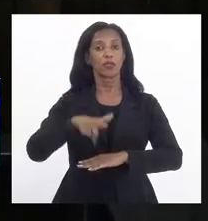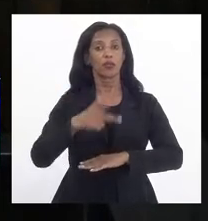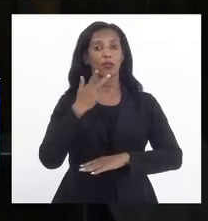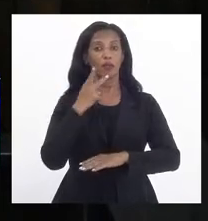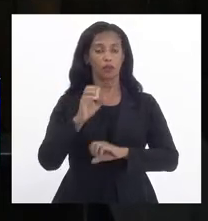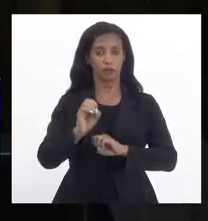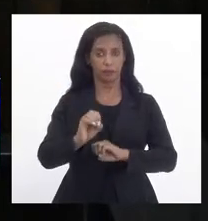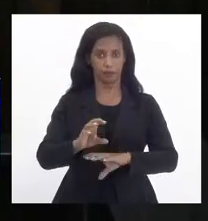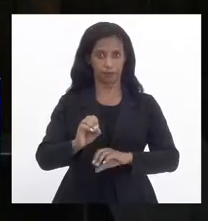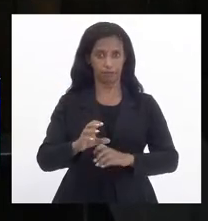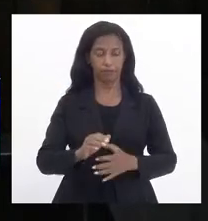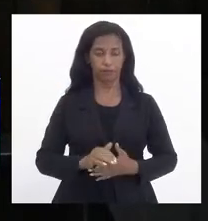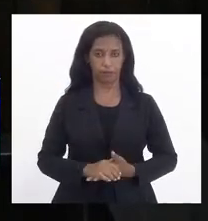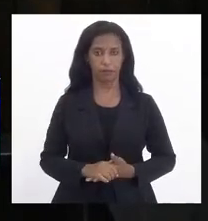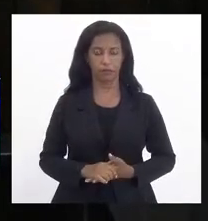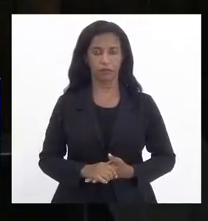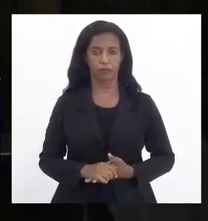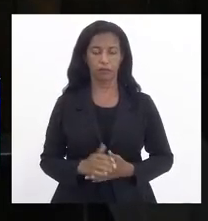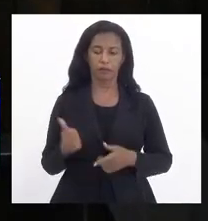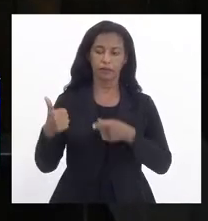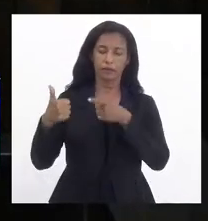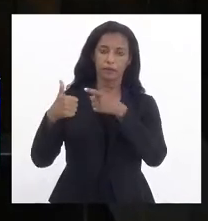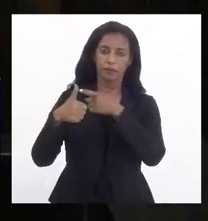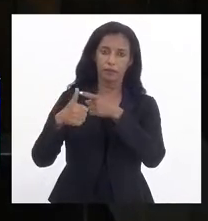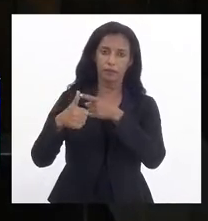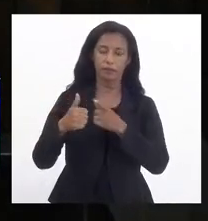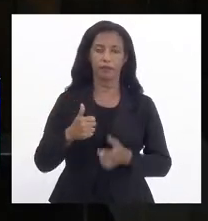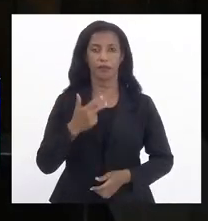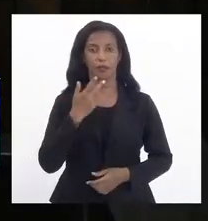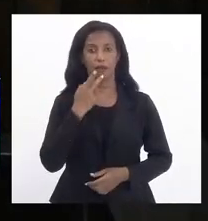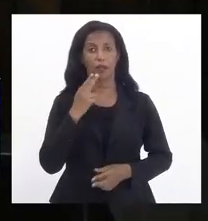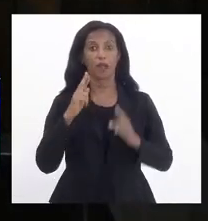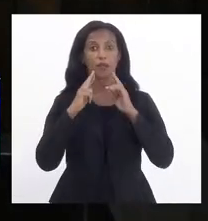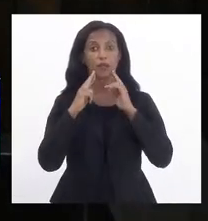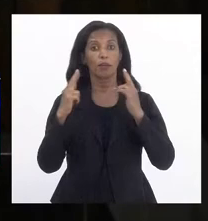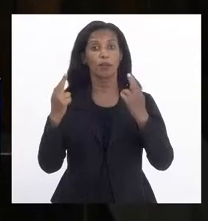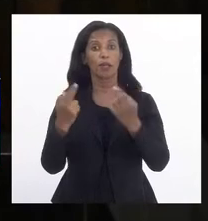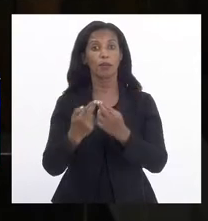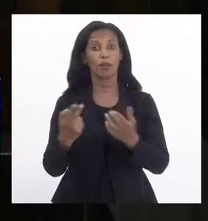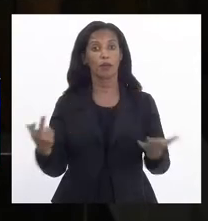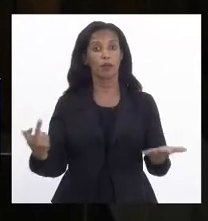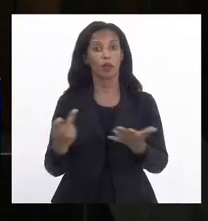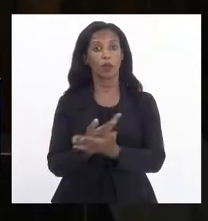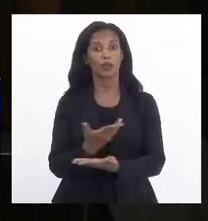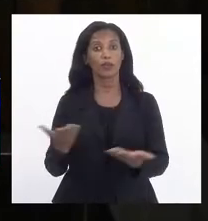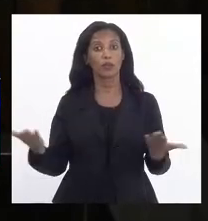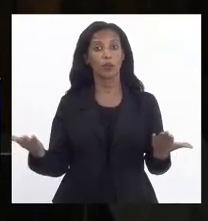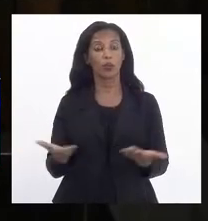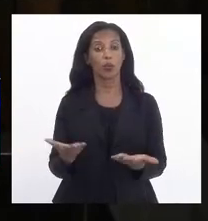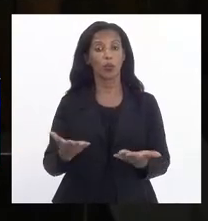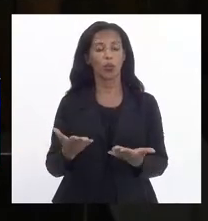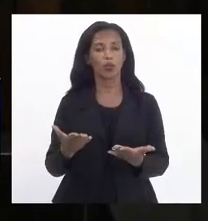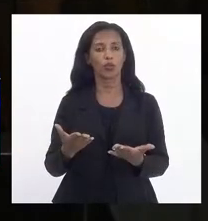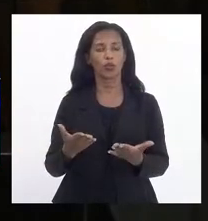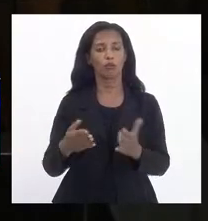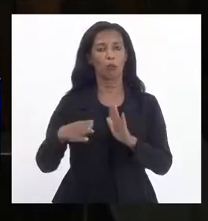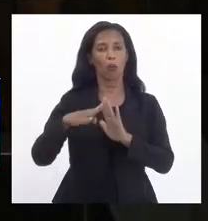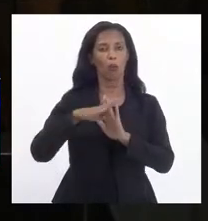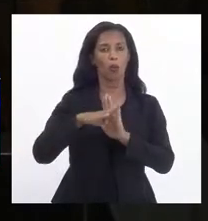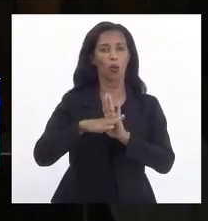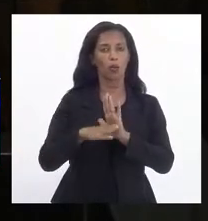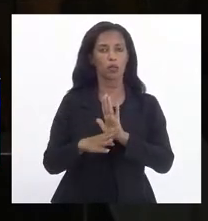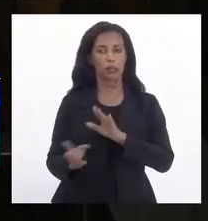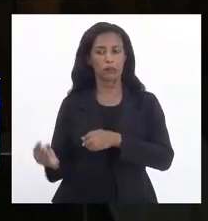educação. Em primeiro lugar, falar sobre a audiência pública que realizamos hoje, sobre o processo de incorporação